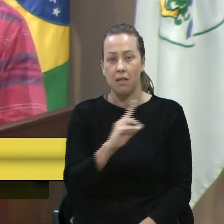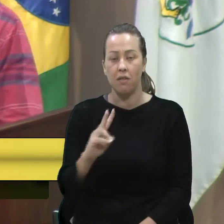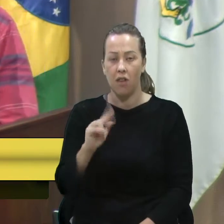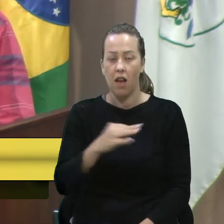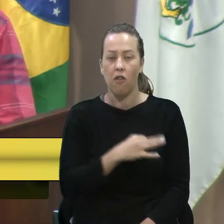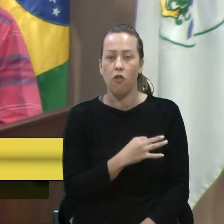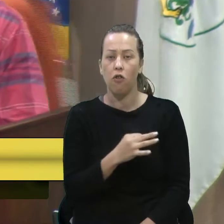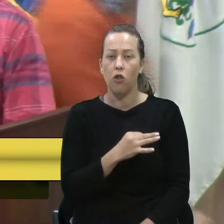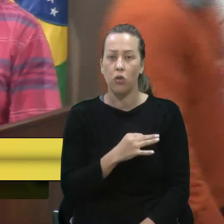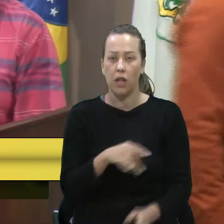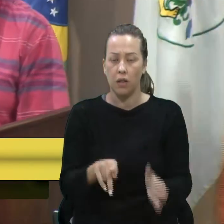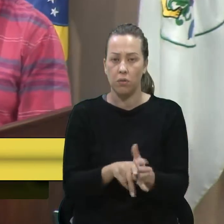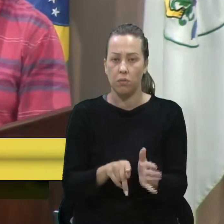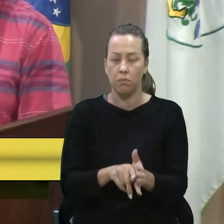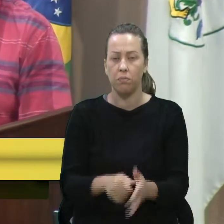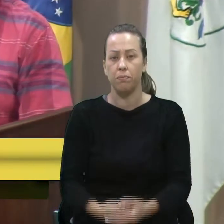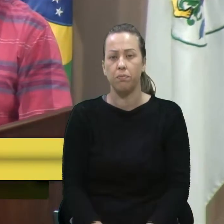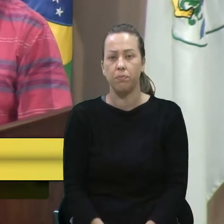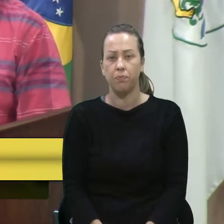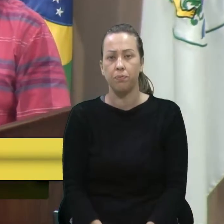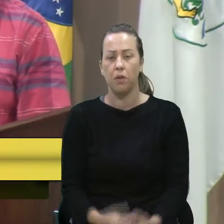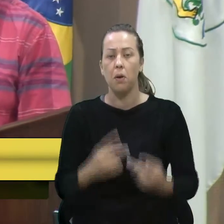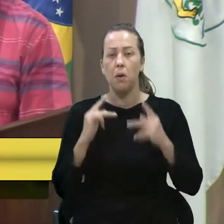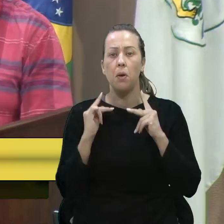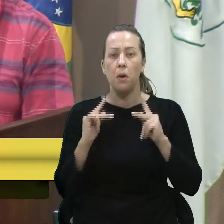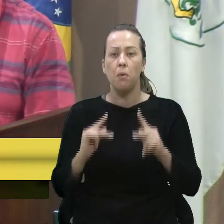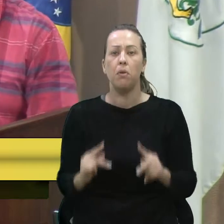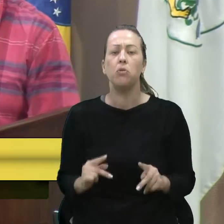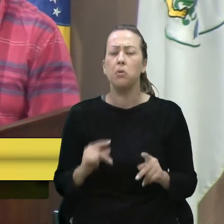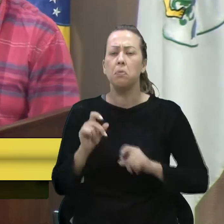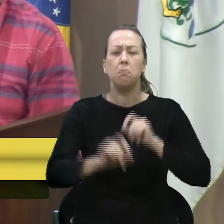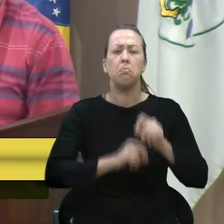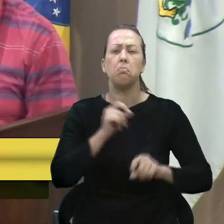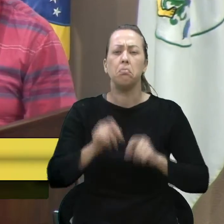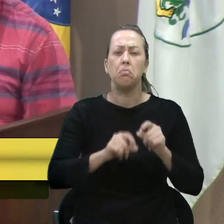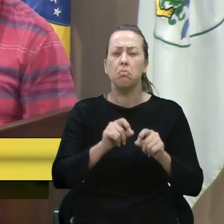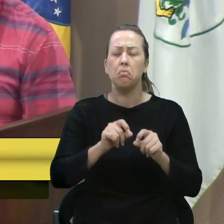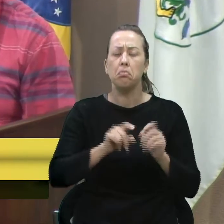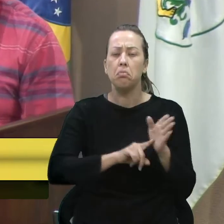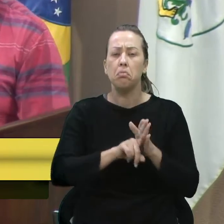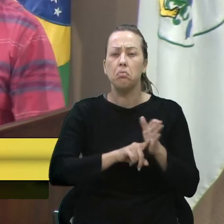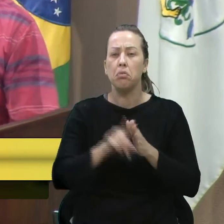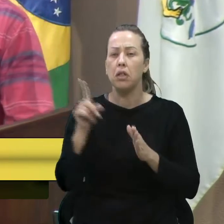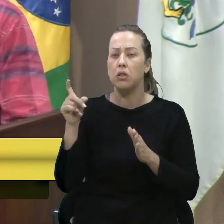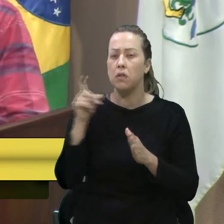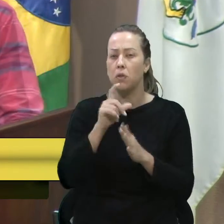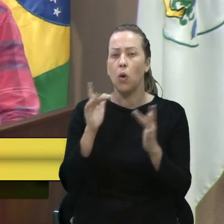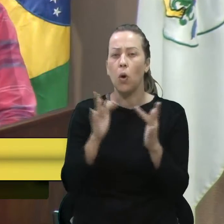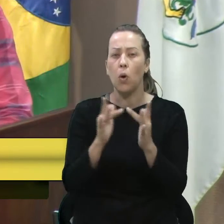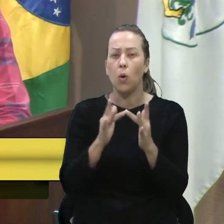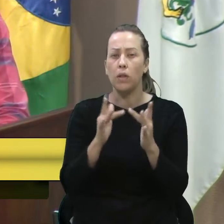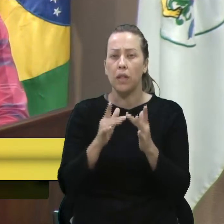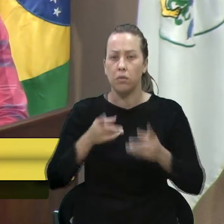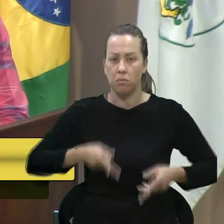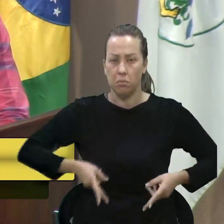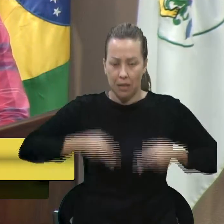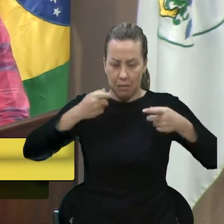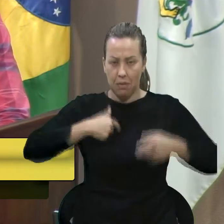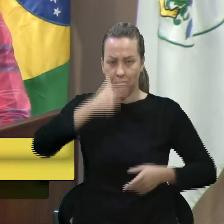do CVV. Pessoas que procuram CVV, dificuldade em entrar em contato consigo mesmo,